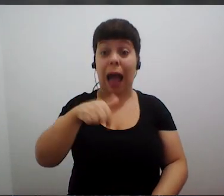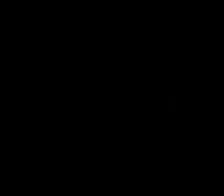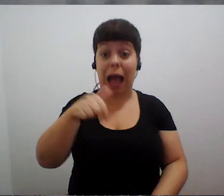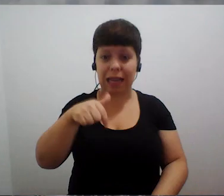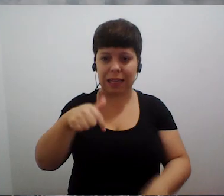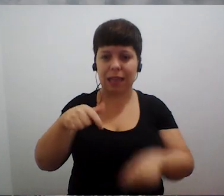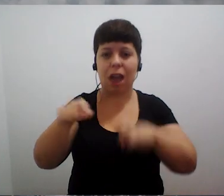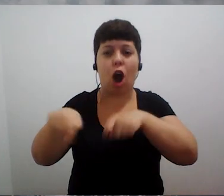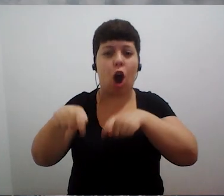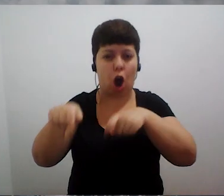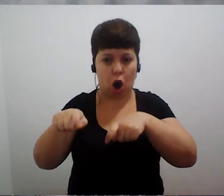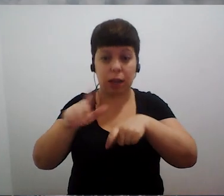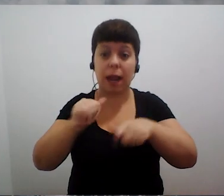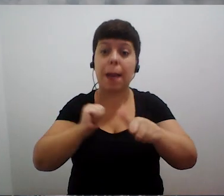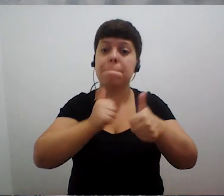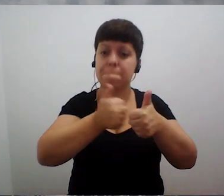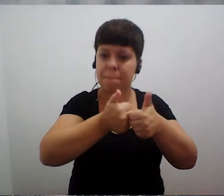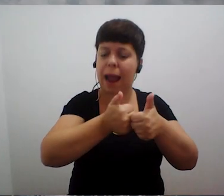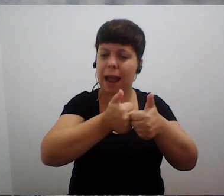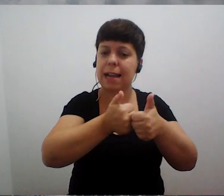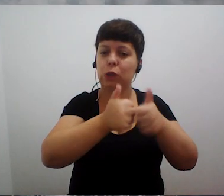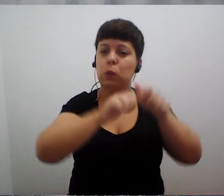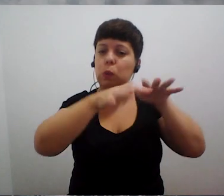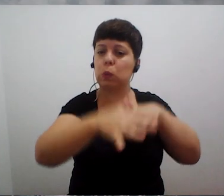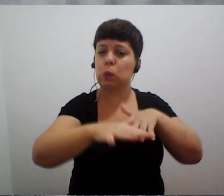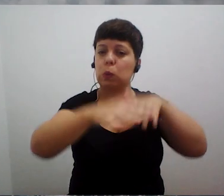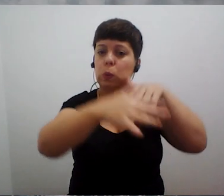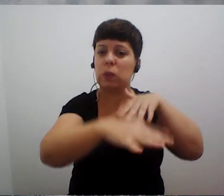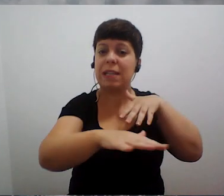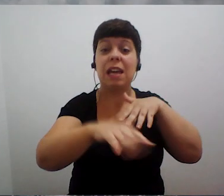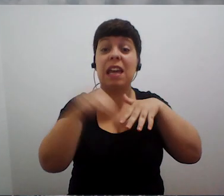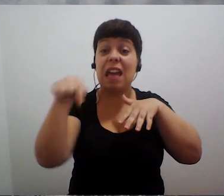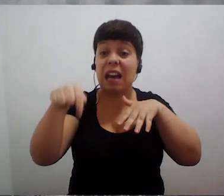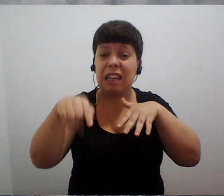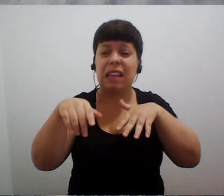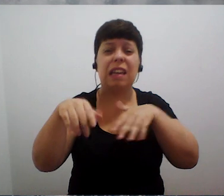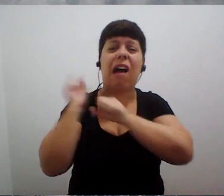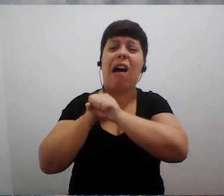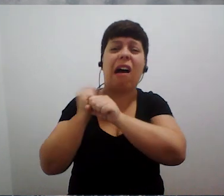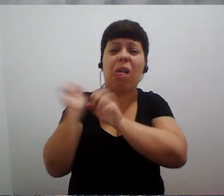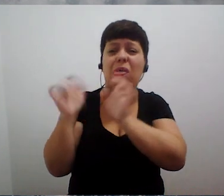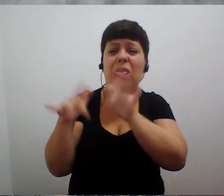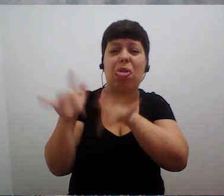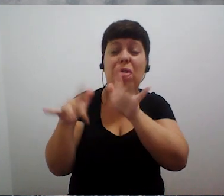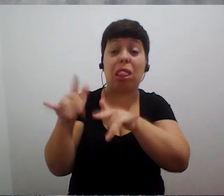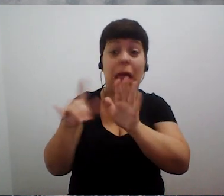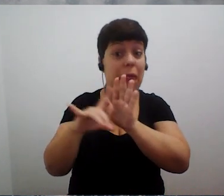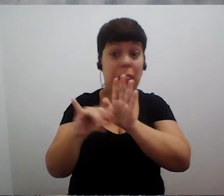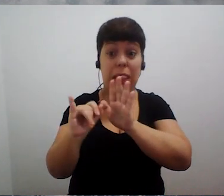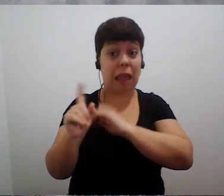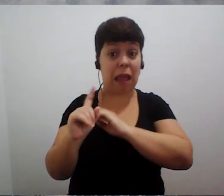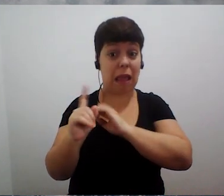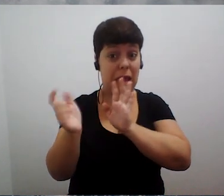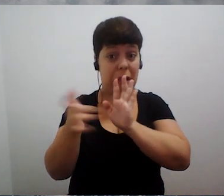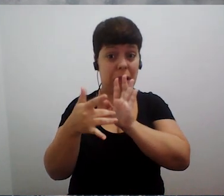Leblon. O espaço da Horta, onde a gente está, é uma área próxima ao remanescente e há anos o local sofria com descarte irregular de